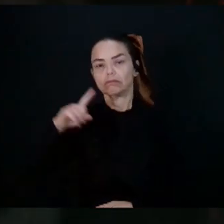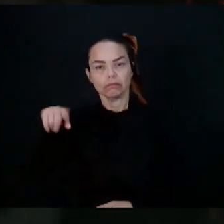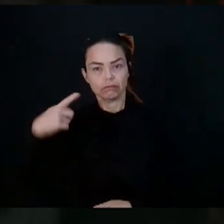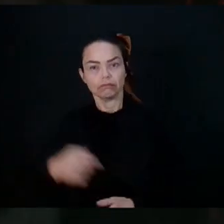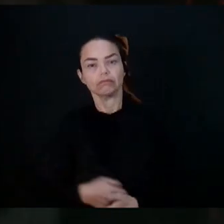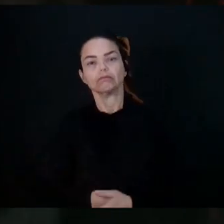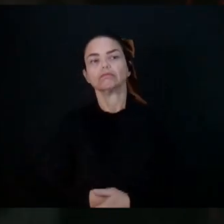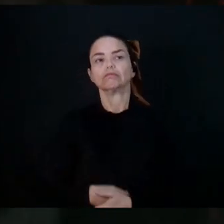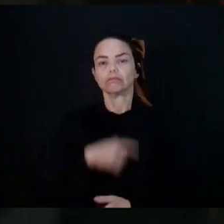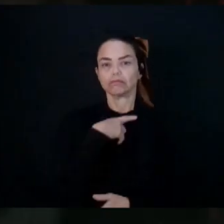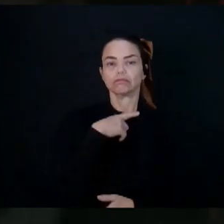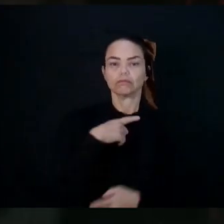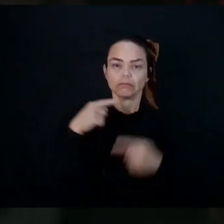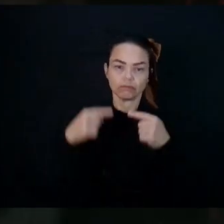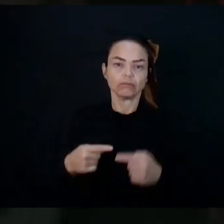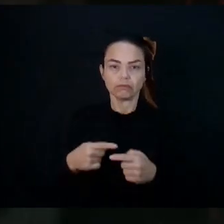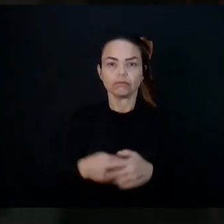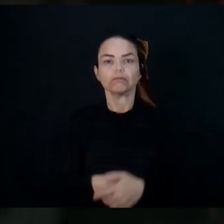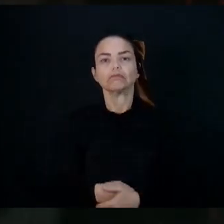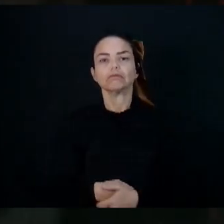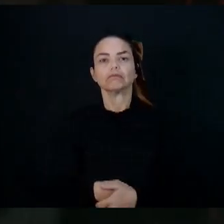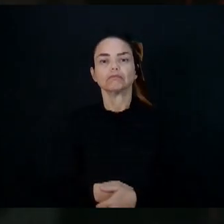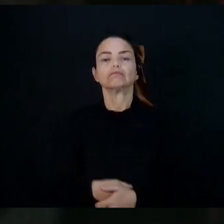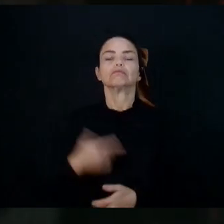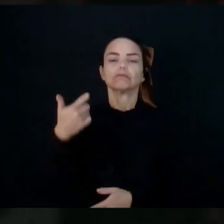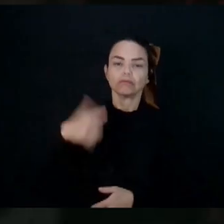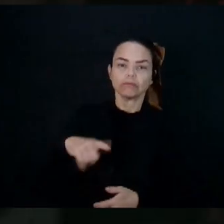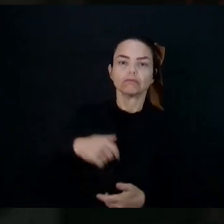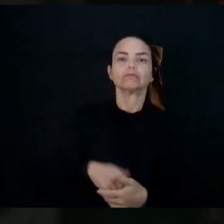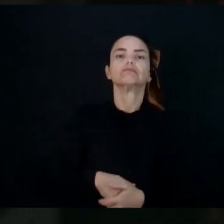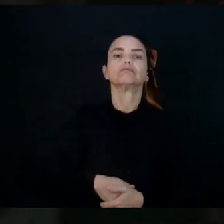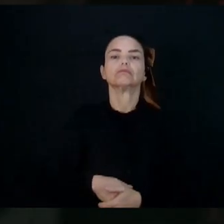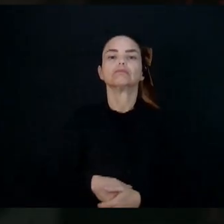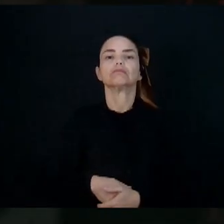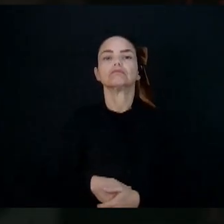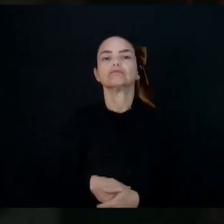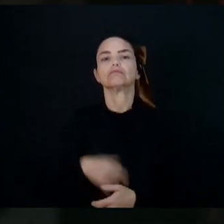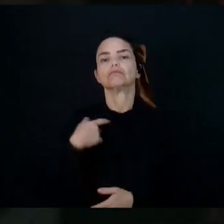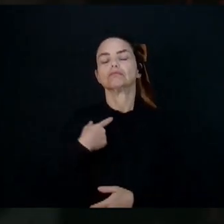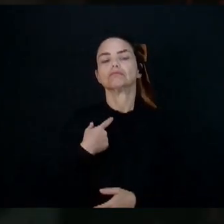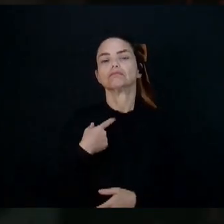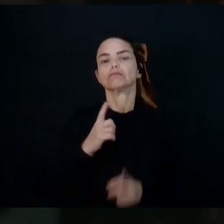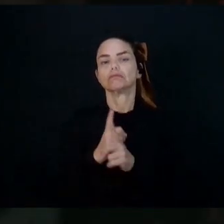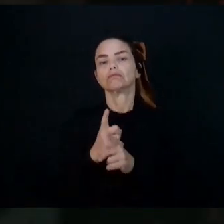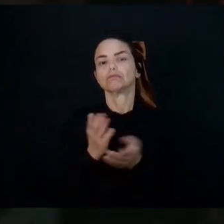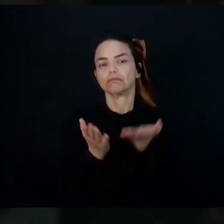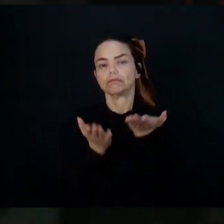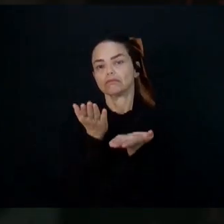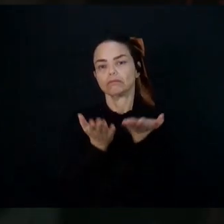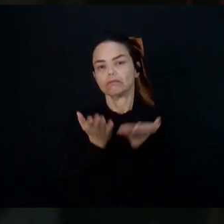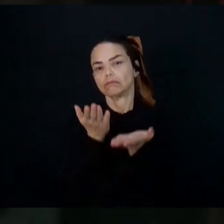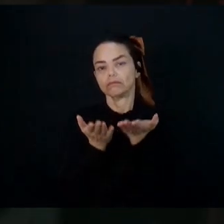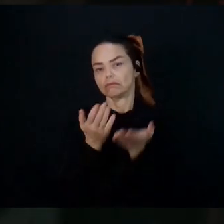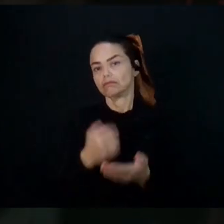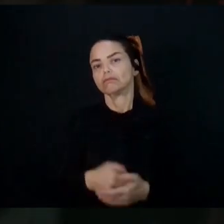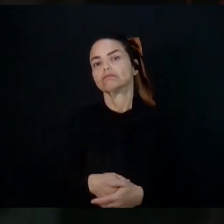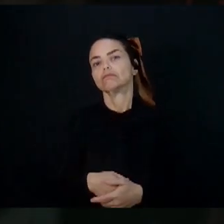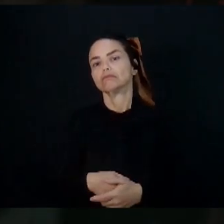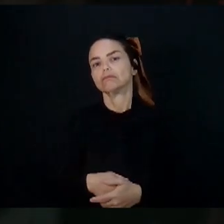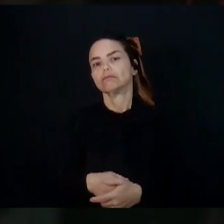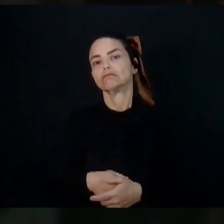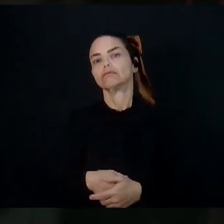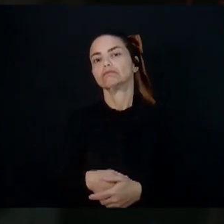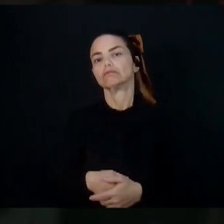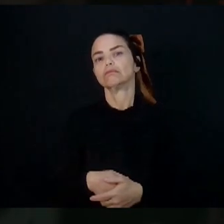um desafio aqui, que mais uma vez a gente fala dessa palavra, é encontrar o equilíbrio. Equilíbrio. Aí, no caso de